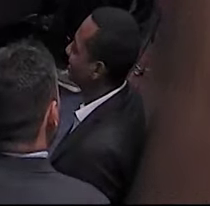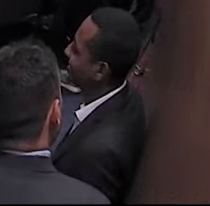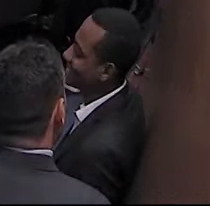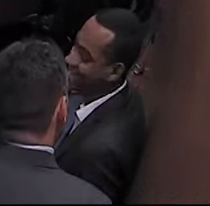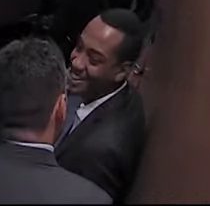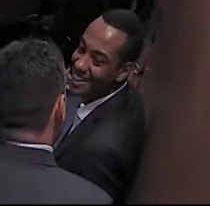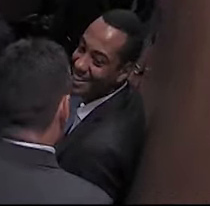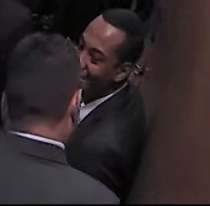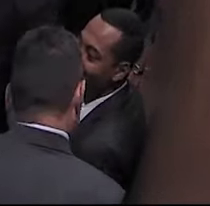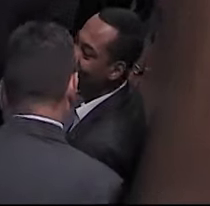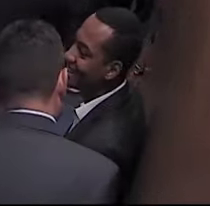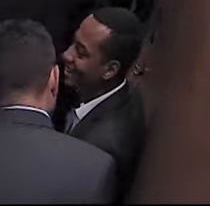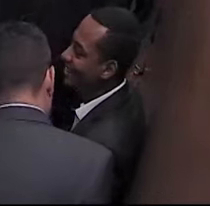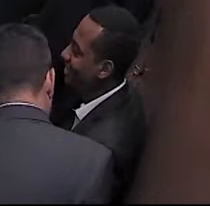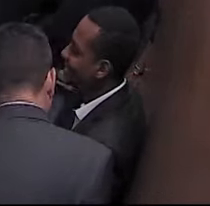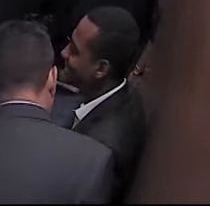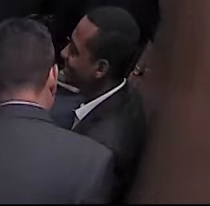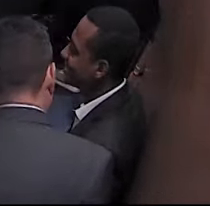Presidente,